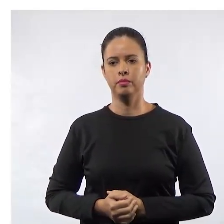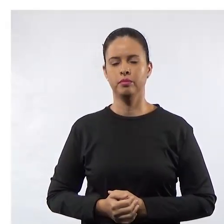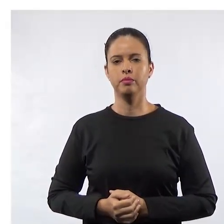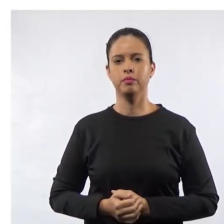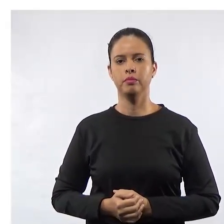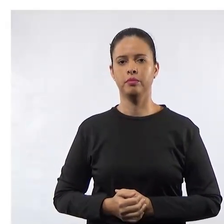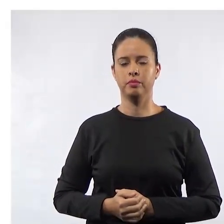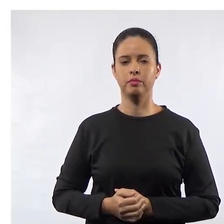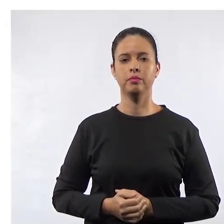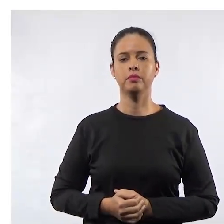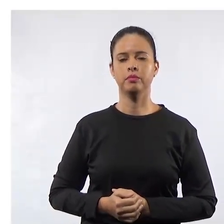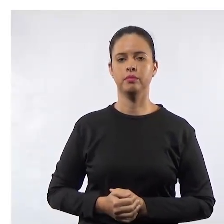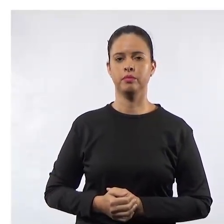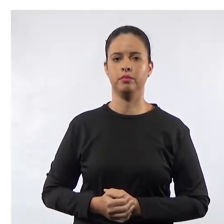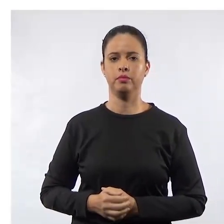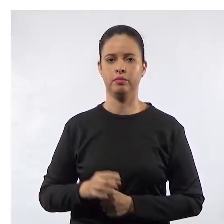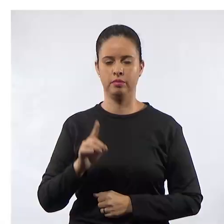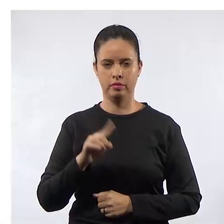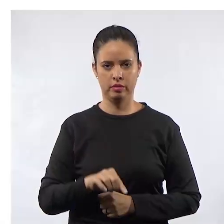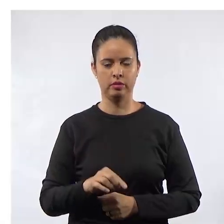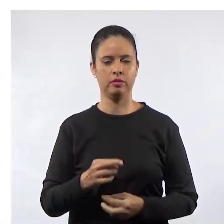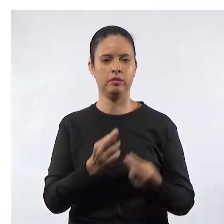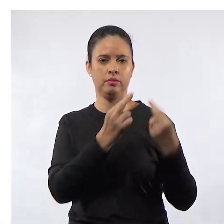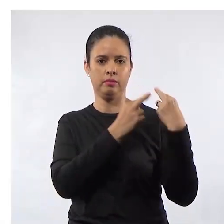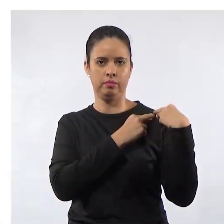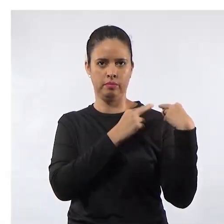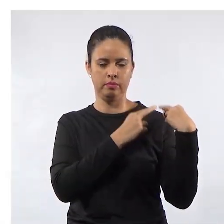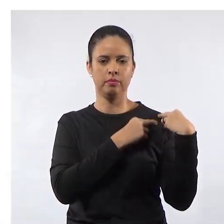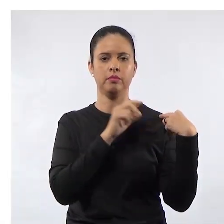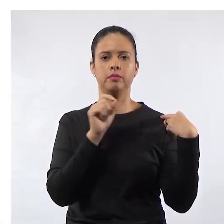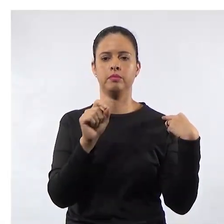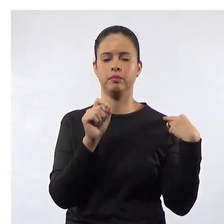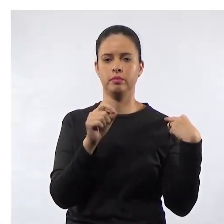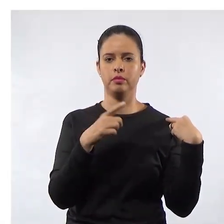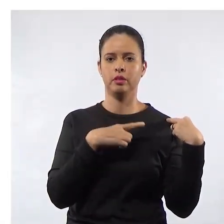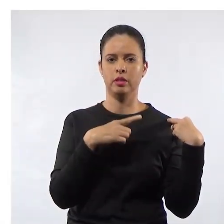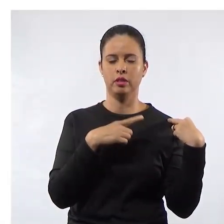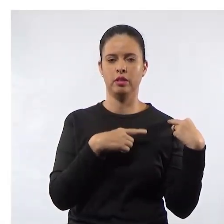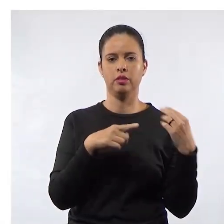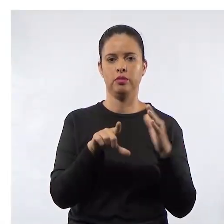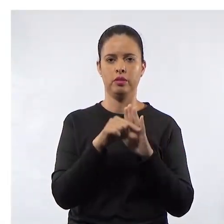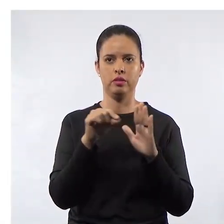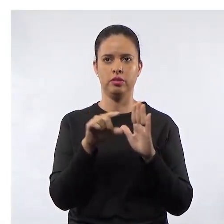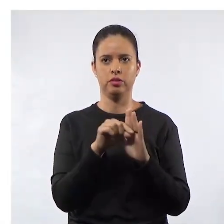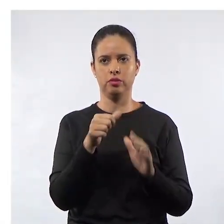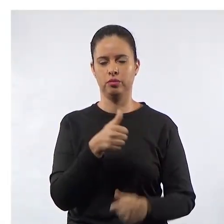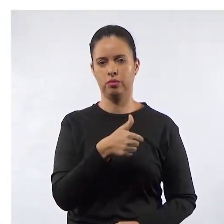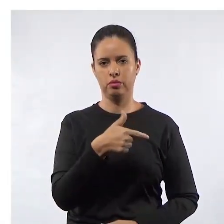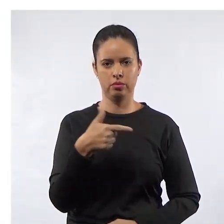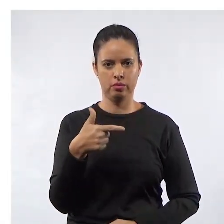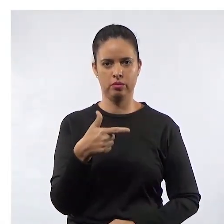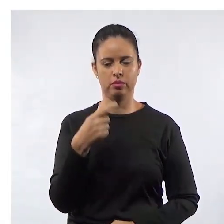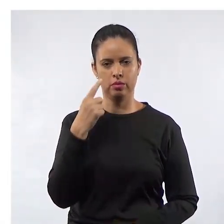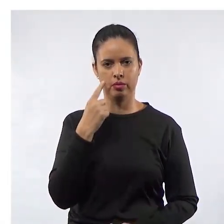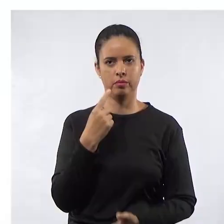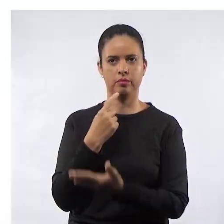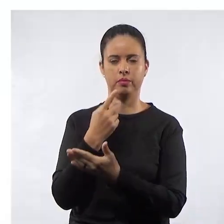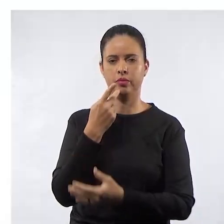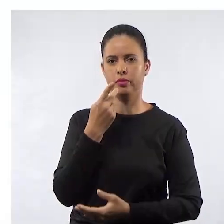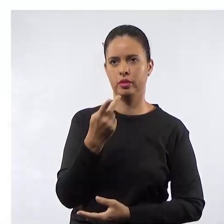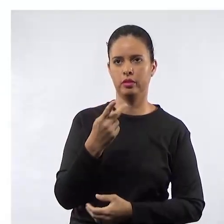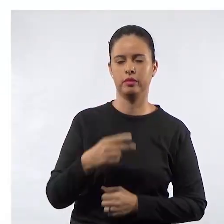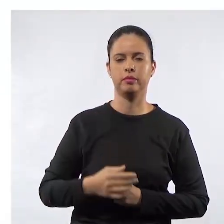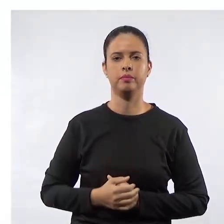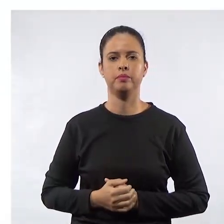Essa responsabilidade pelo fato do produto, tá? Aqui no artigo 12 para você. Ele diz o seguinte,